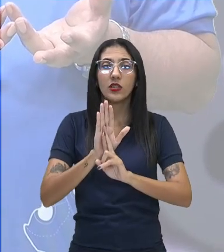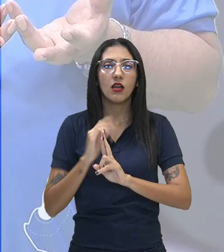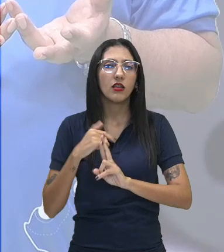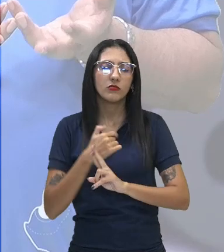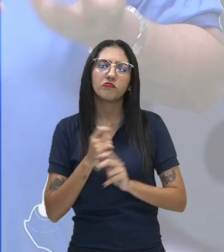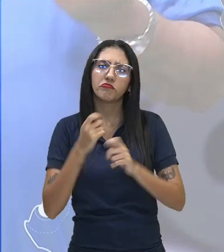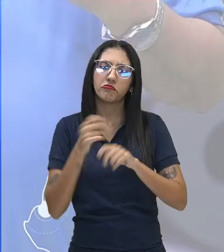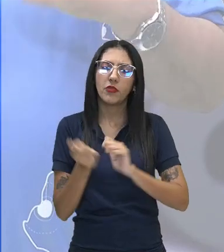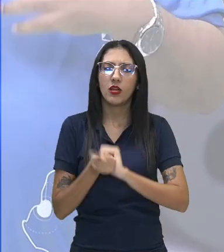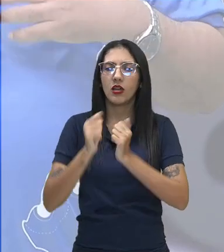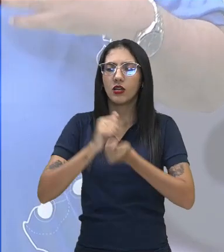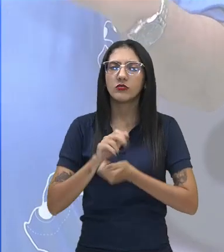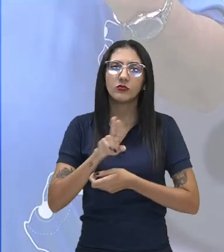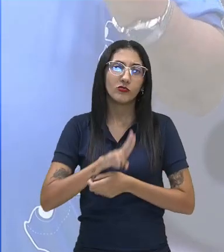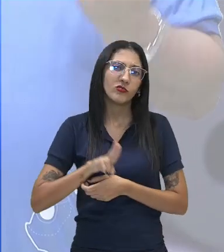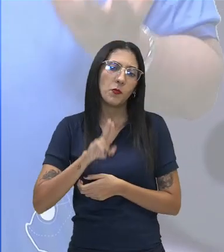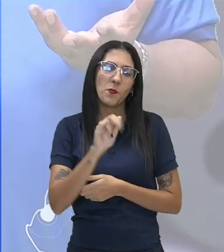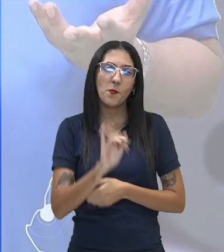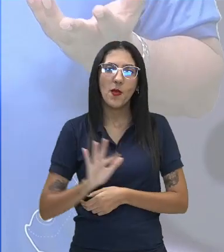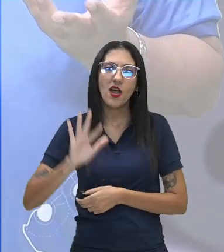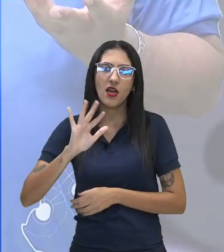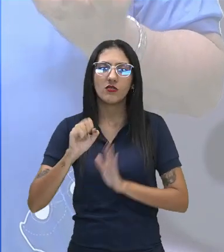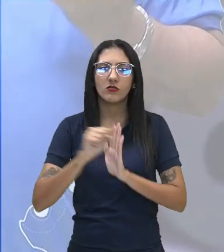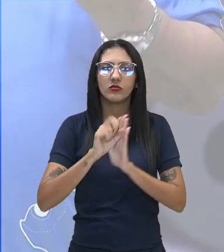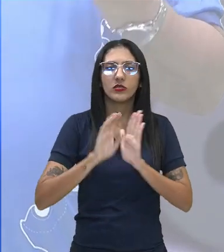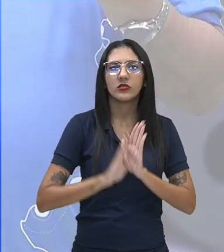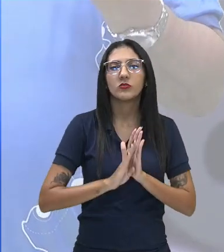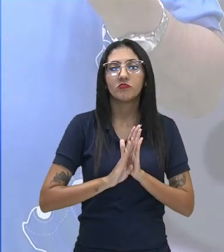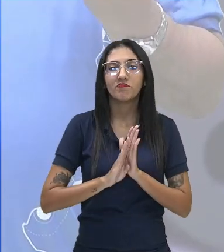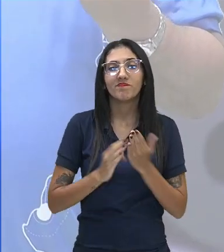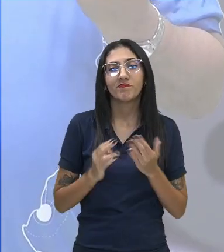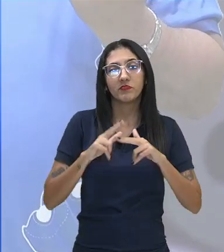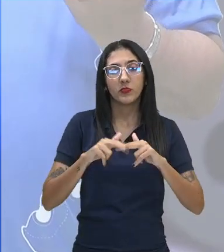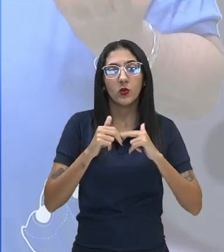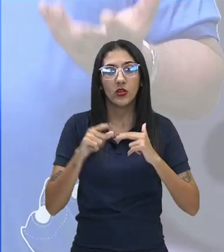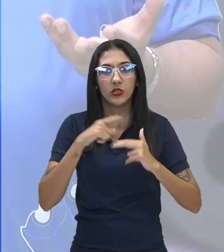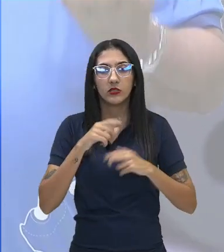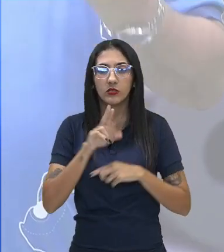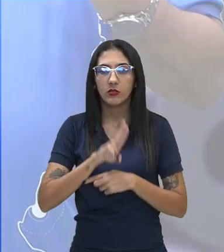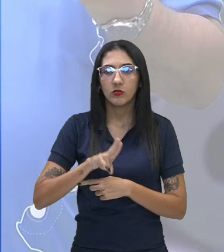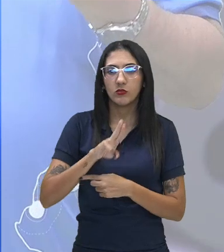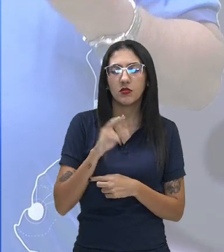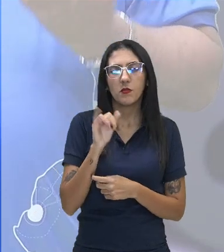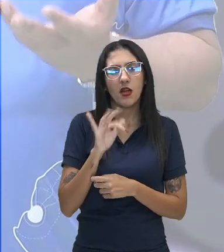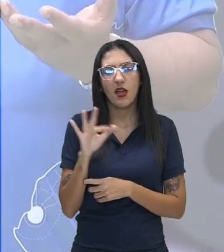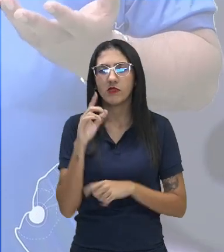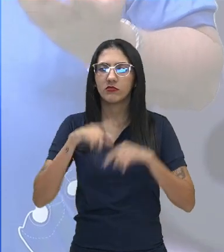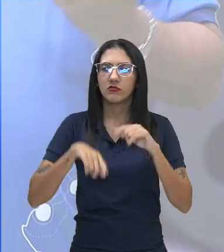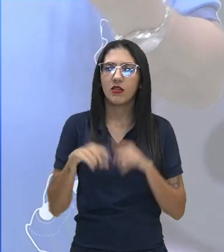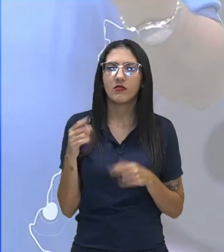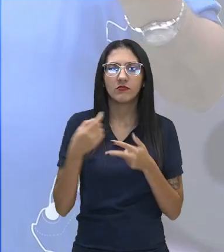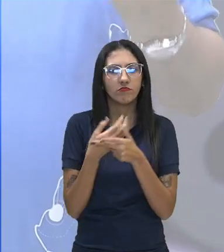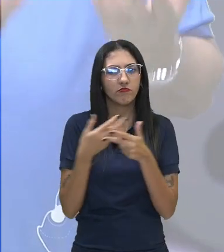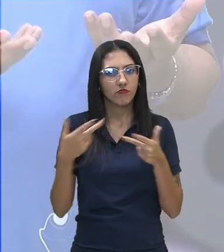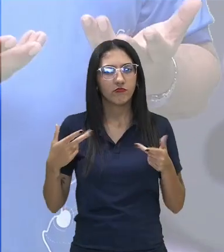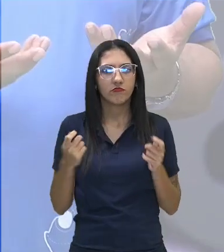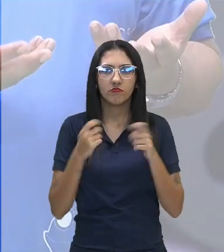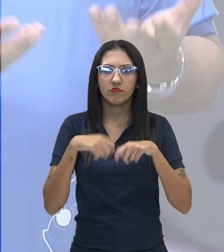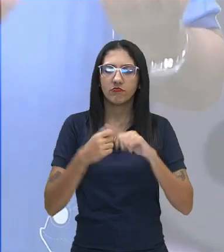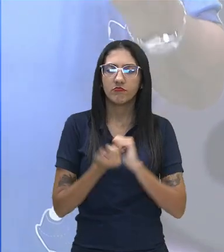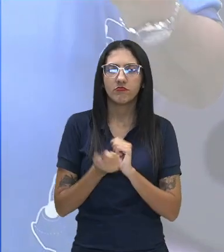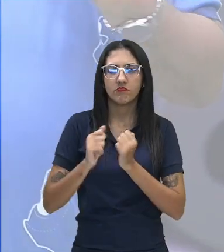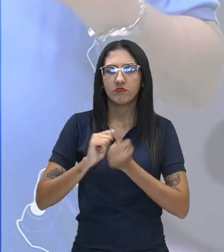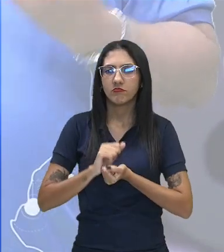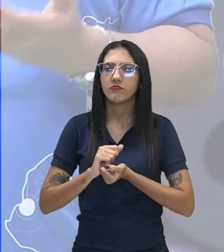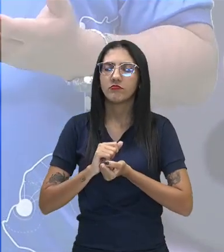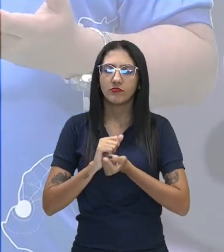símbolos, né? E essa representação, ela vai se dar por meio de uma forma, de uma imagem, de um